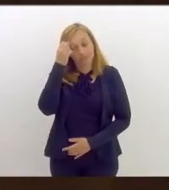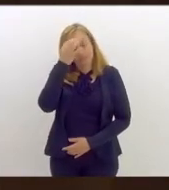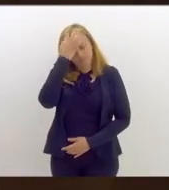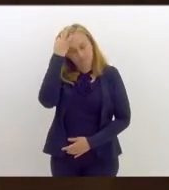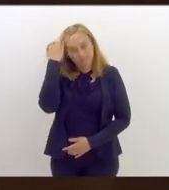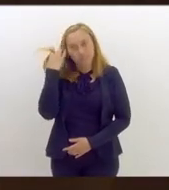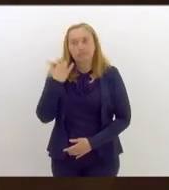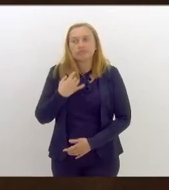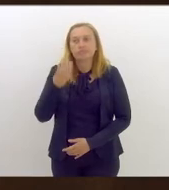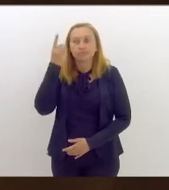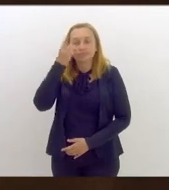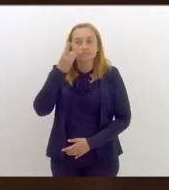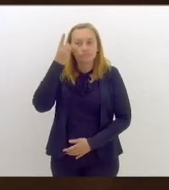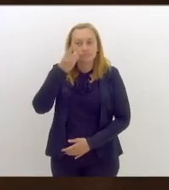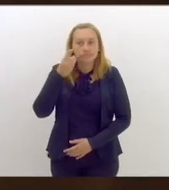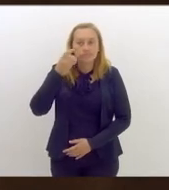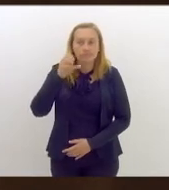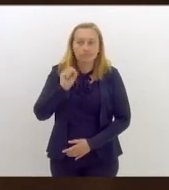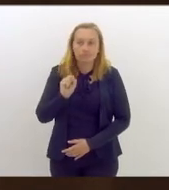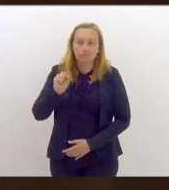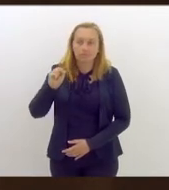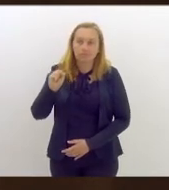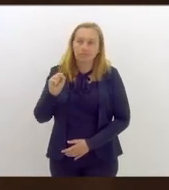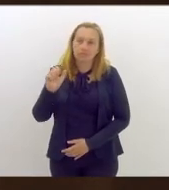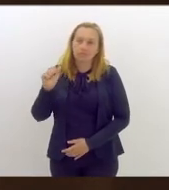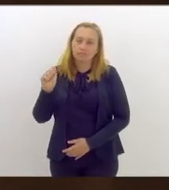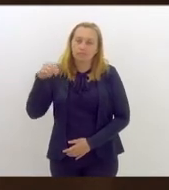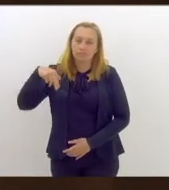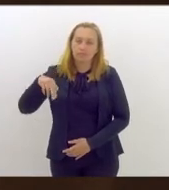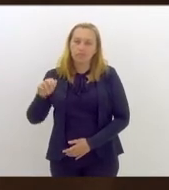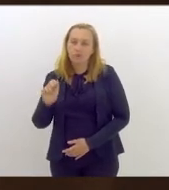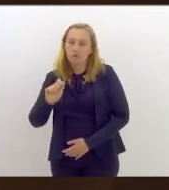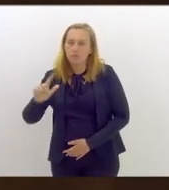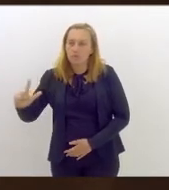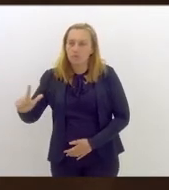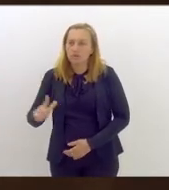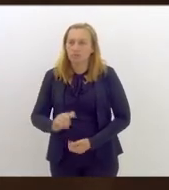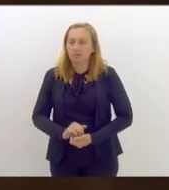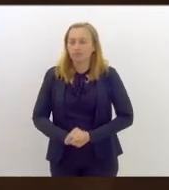deputado Samuel Malafaia. Estou aqui